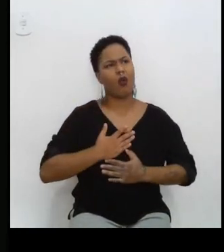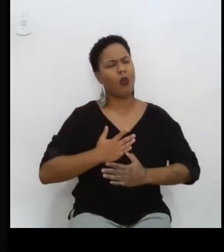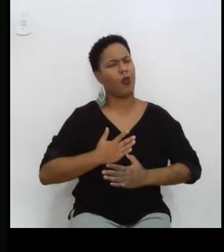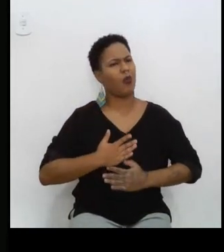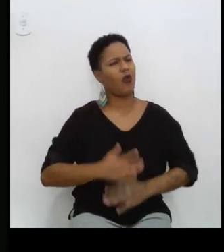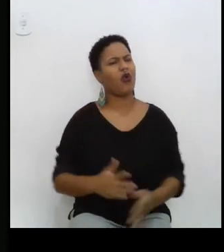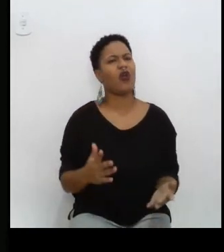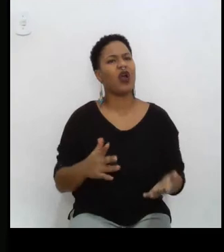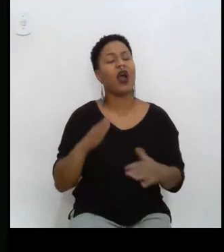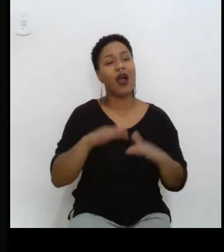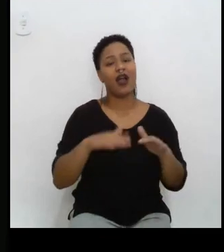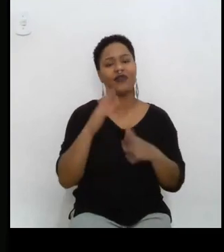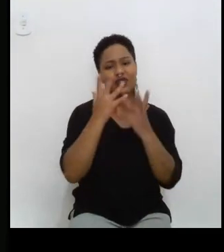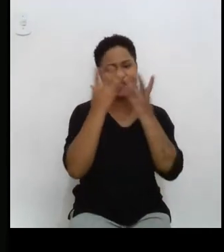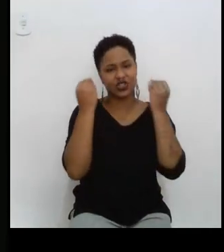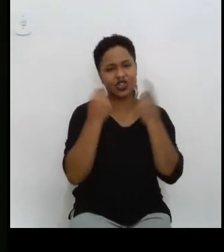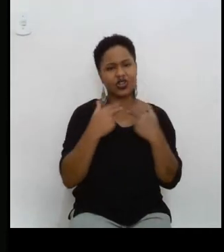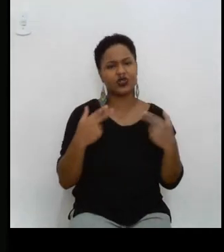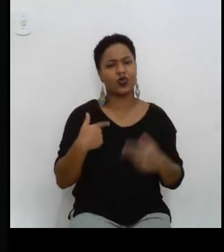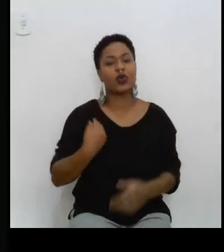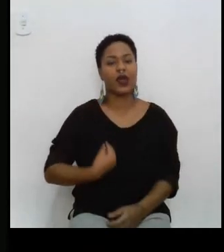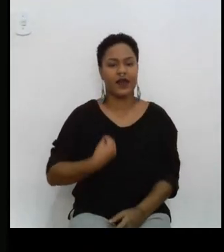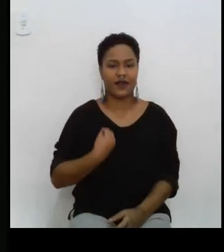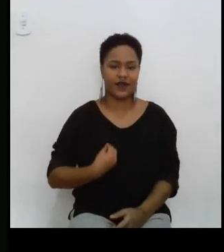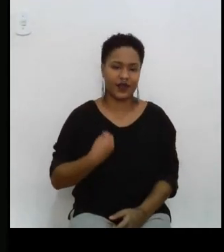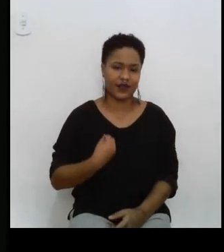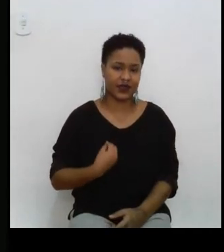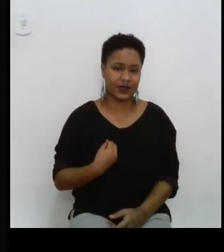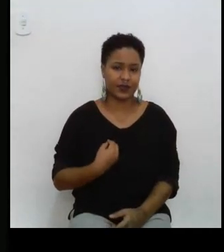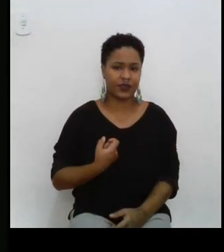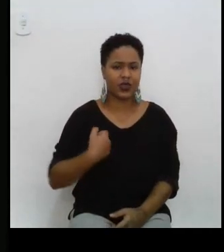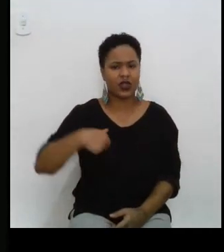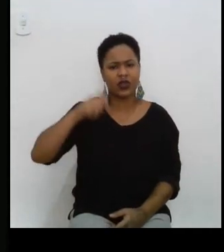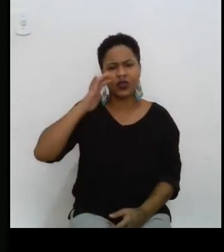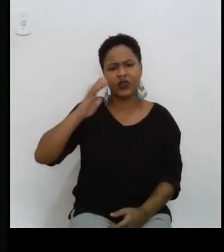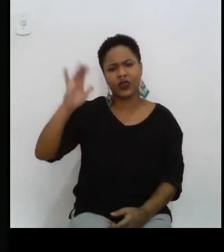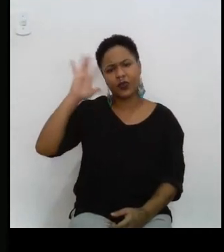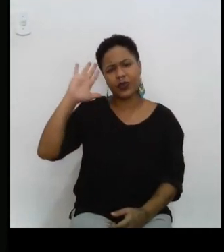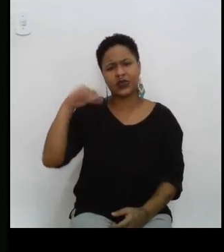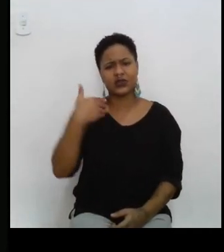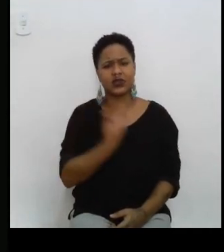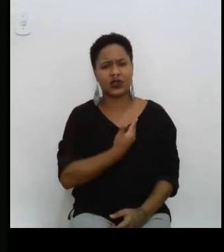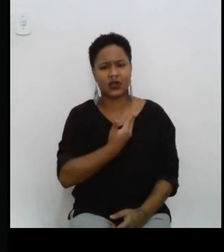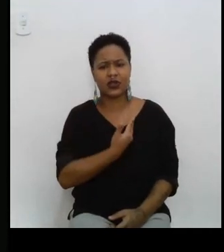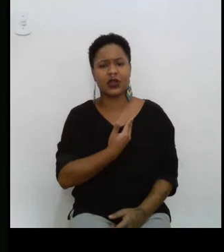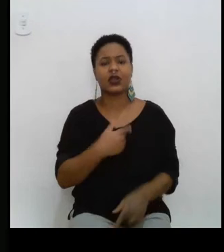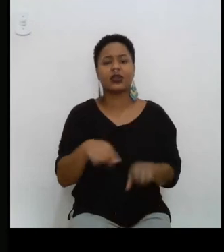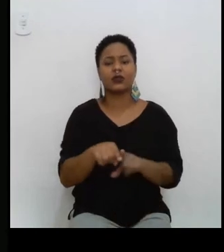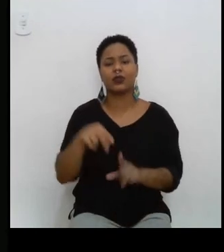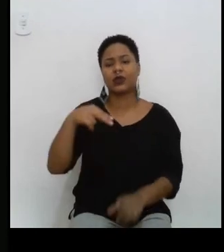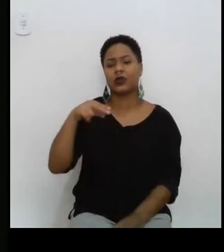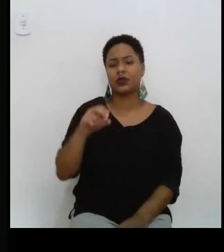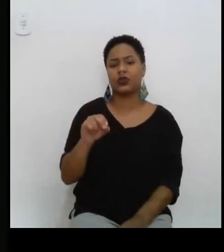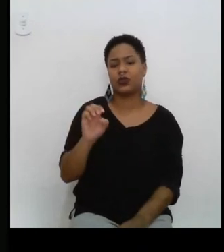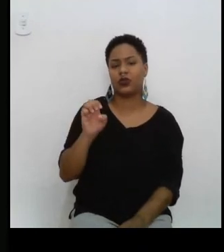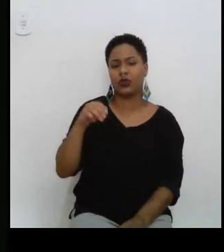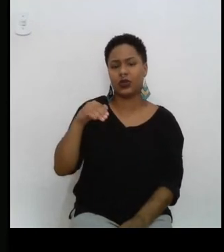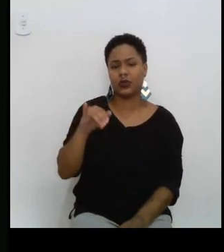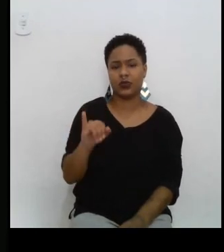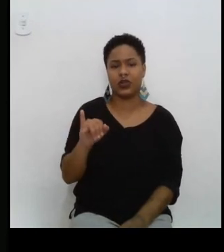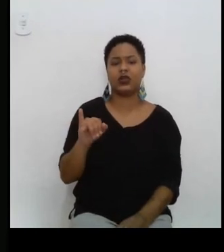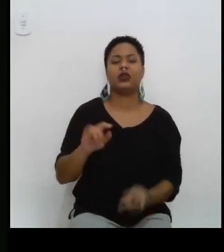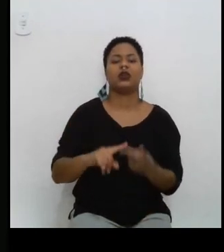quase que isso tudo que vive fico pensando nas minhas amizades uma e-mail Itaú gira